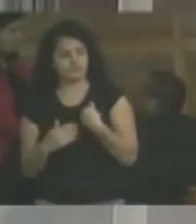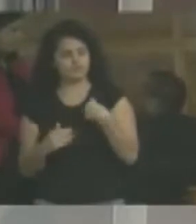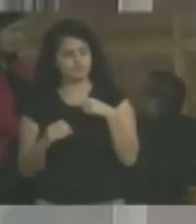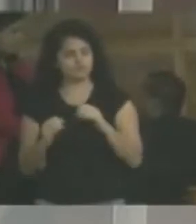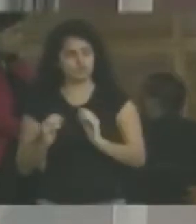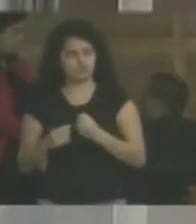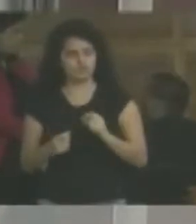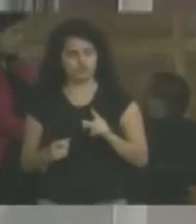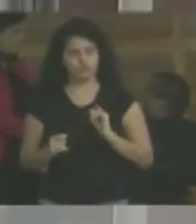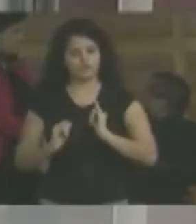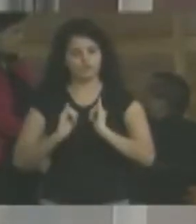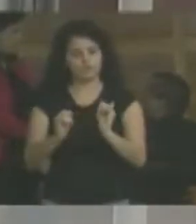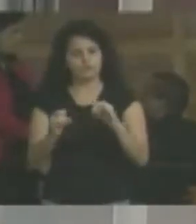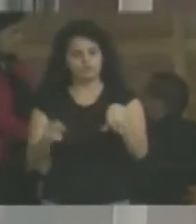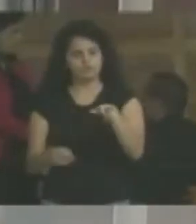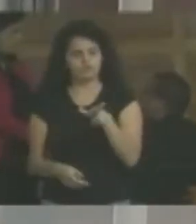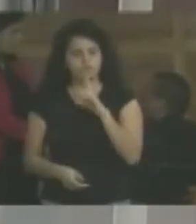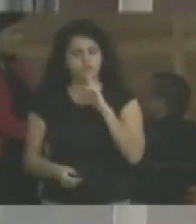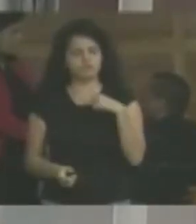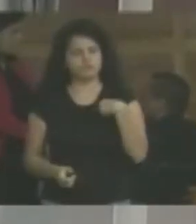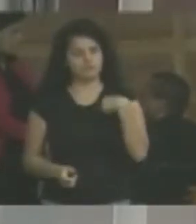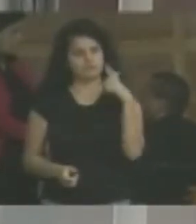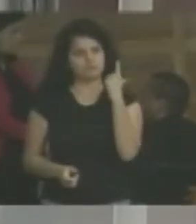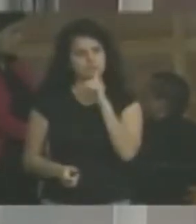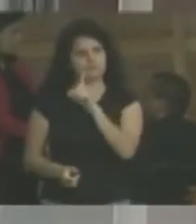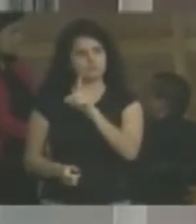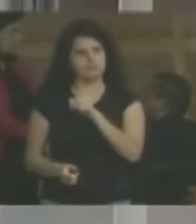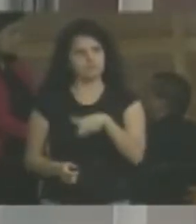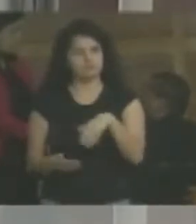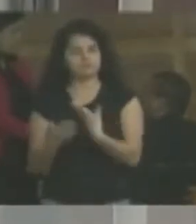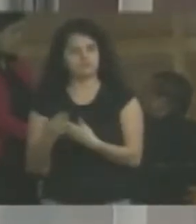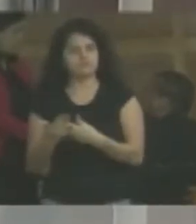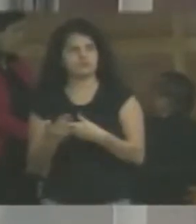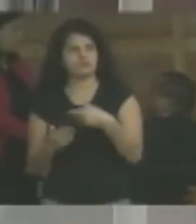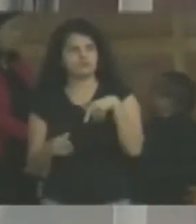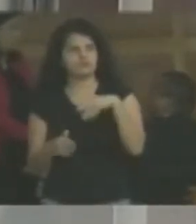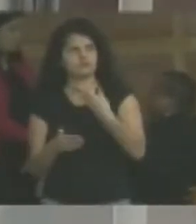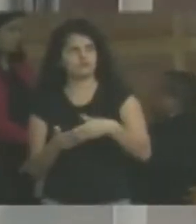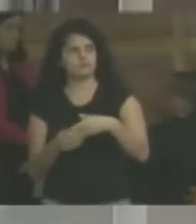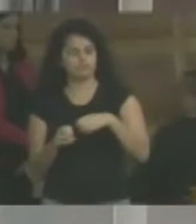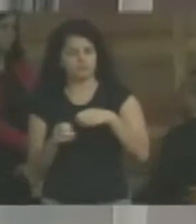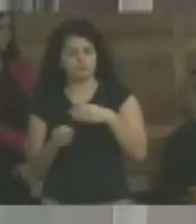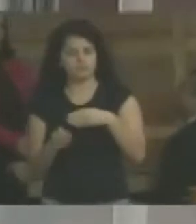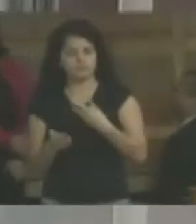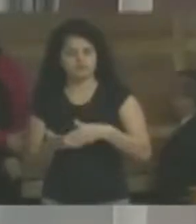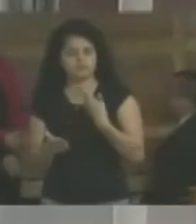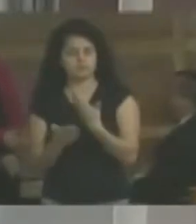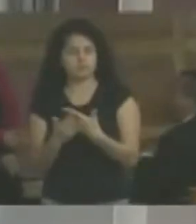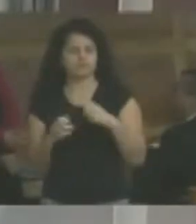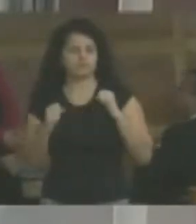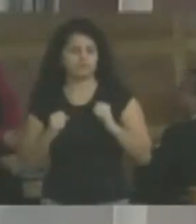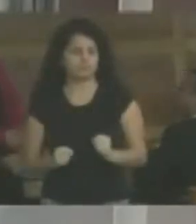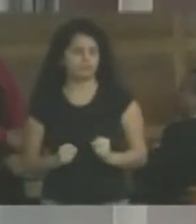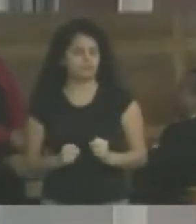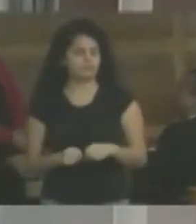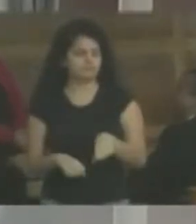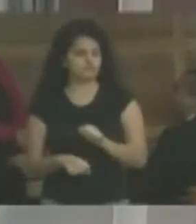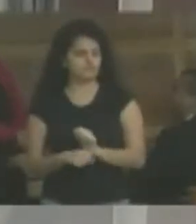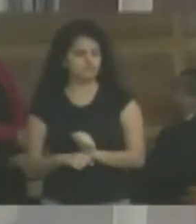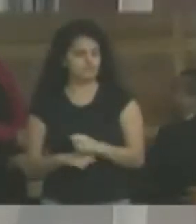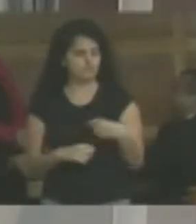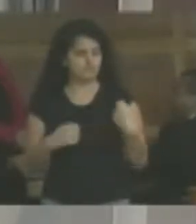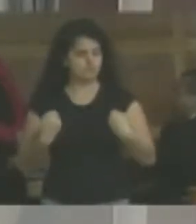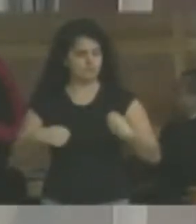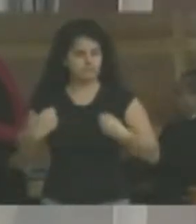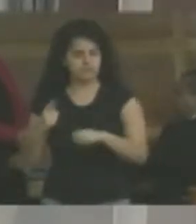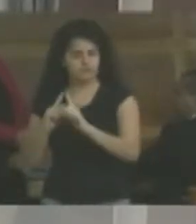as respostas que foram passadas pela Secretaria de Educação e pode ter certeza que a gente vai continuar fazendo as cobranças, mas volto a falar. Tem que cobrar